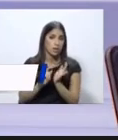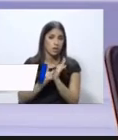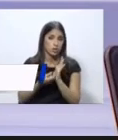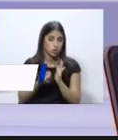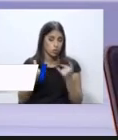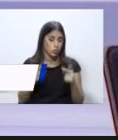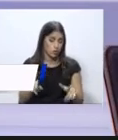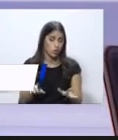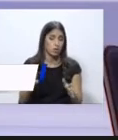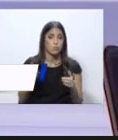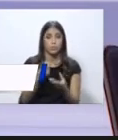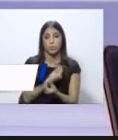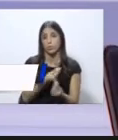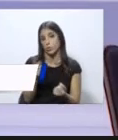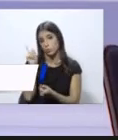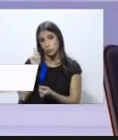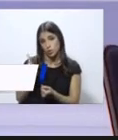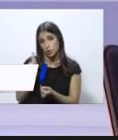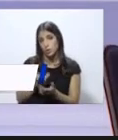muitíssimo importante.